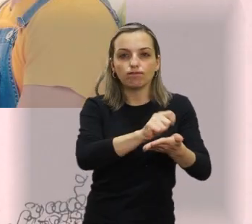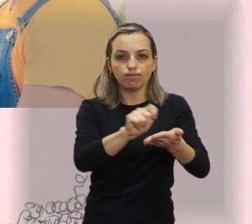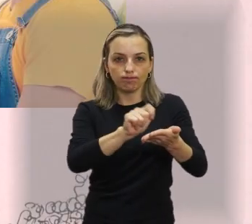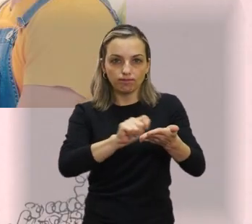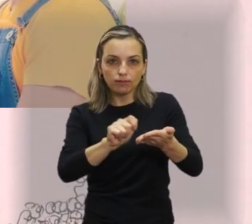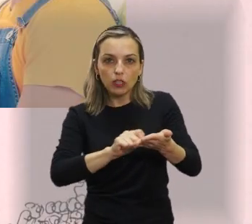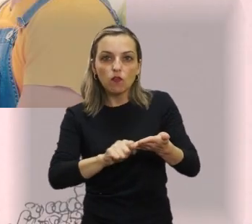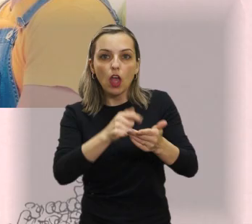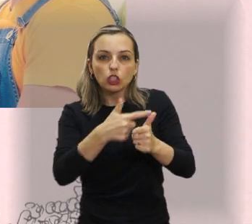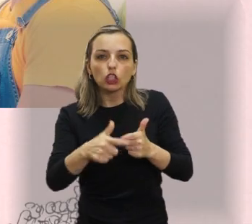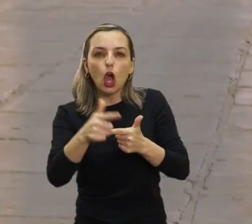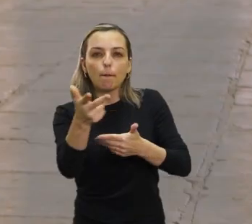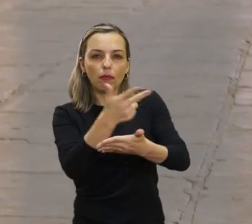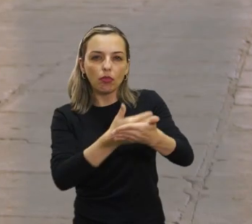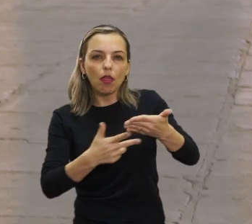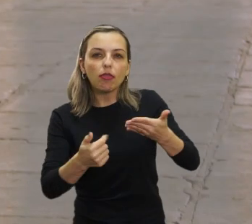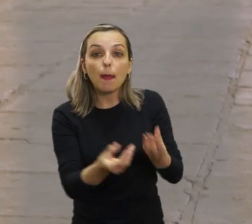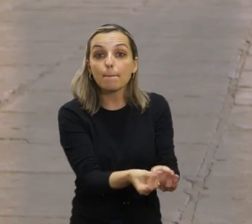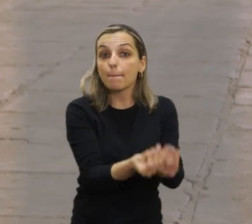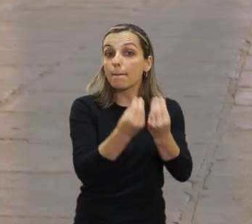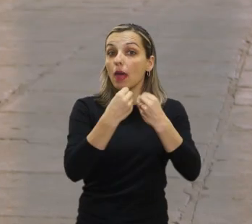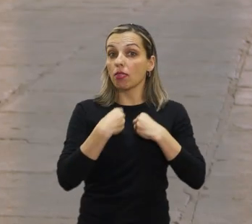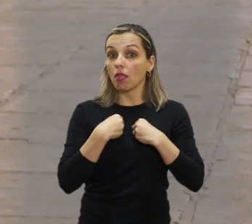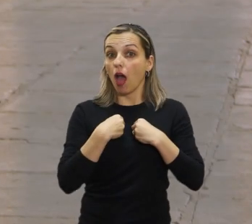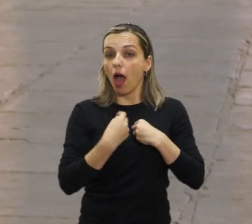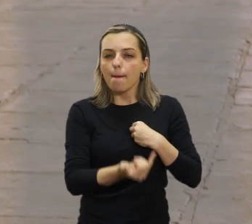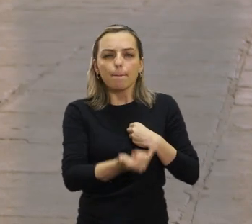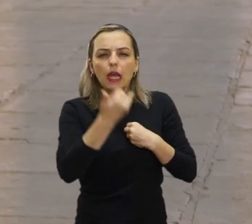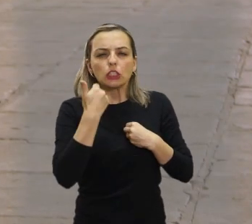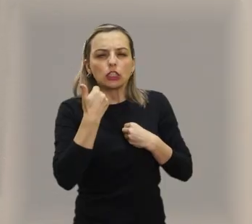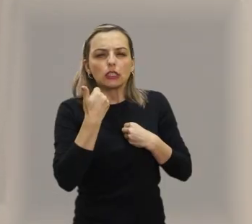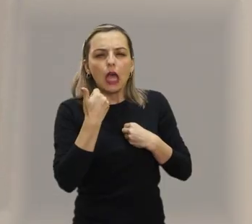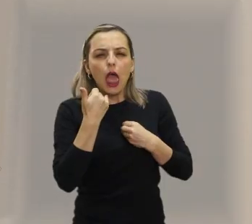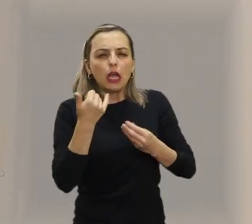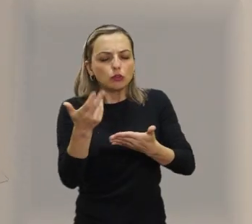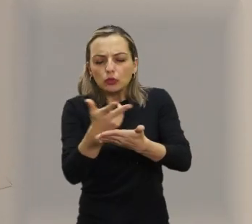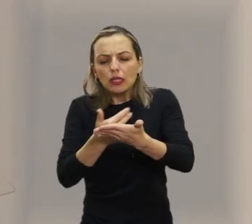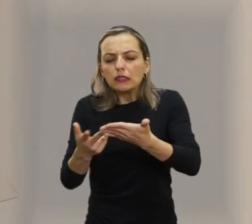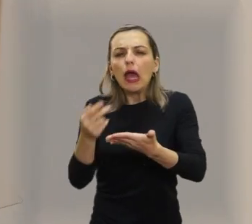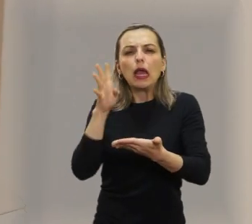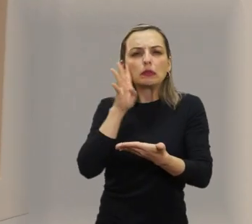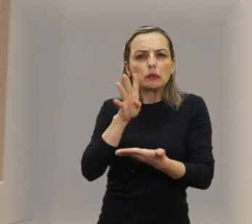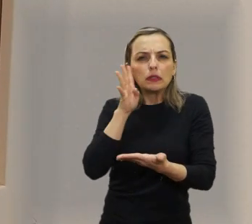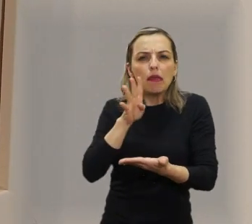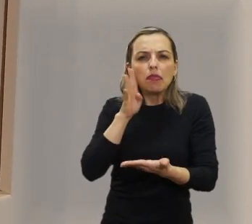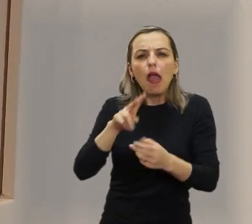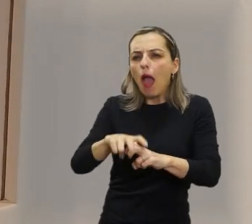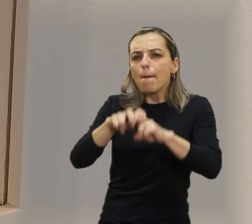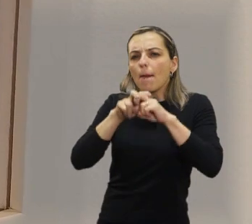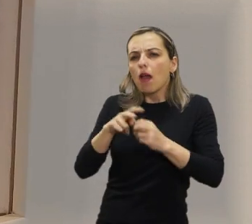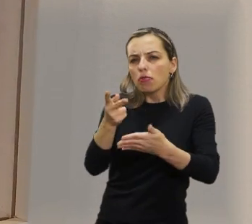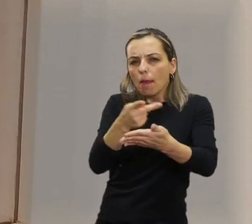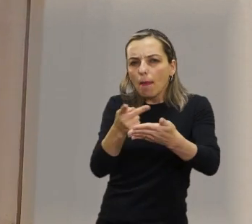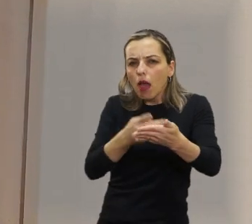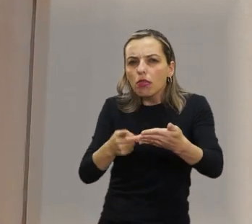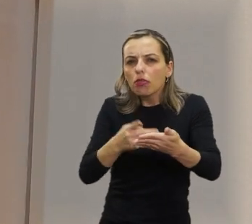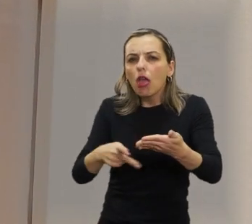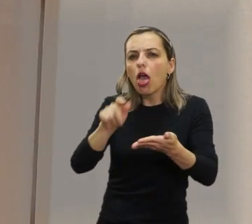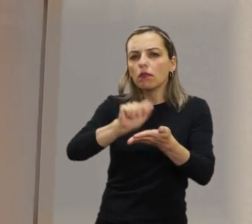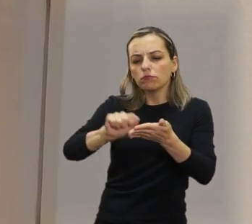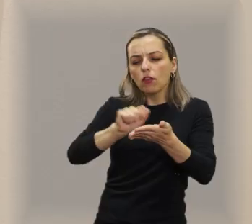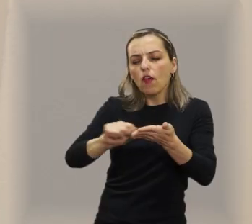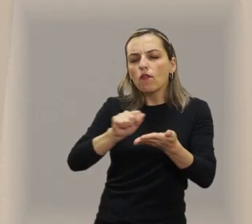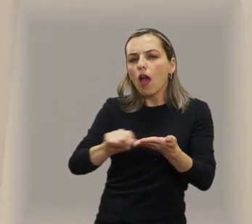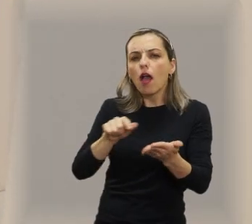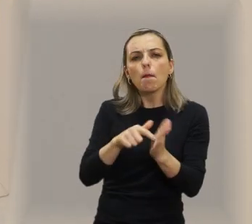que escreve poesias, né? Ele mandou algumas poesias que ele escreveu pensada nos desenhos, assim, falou,